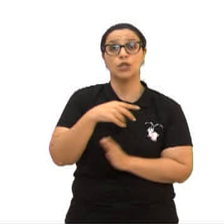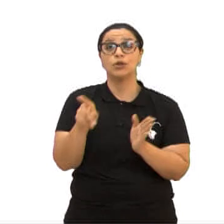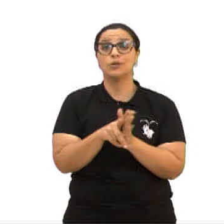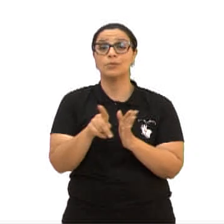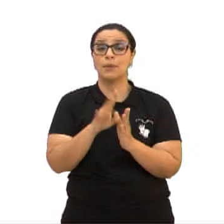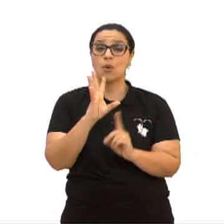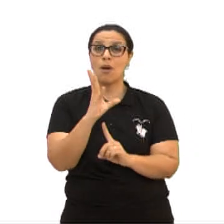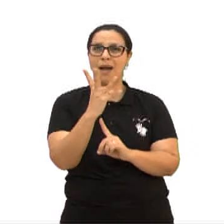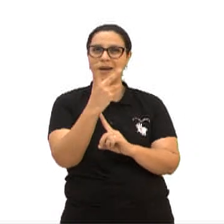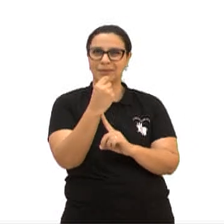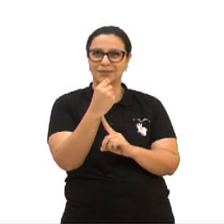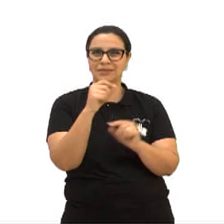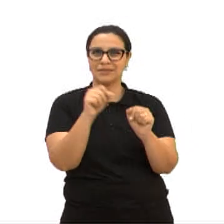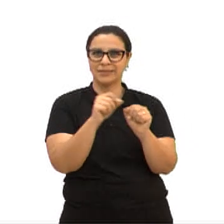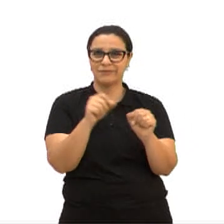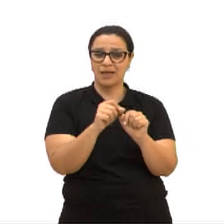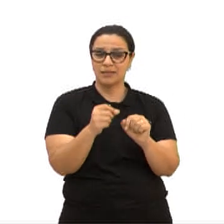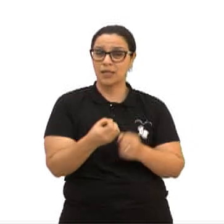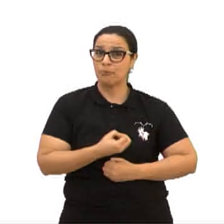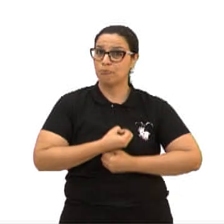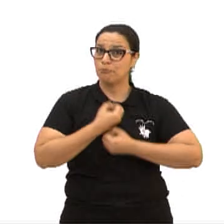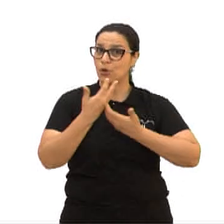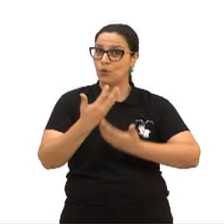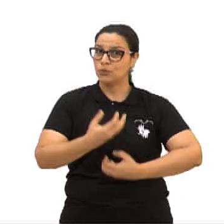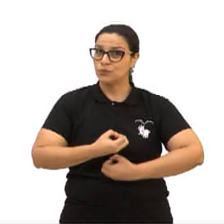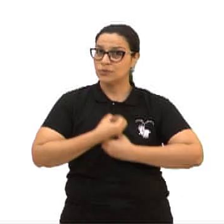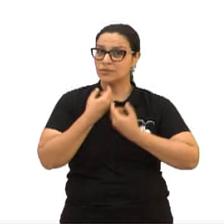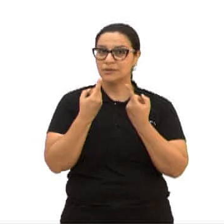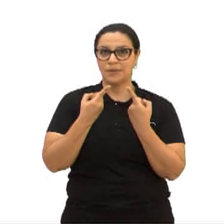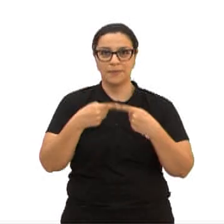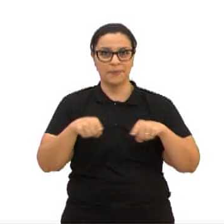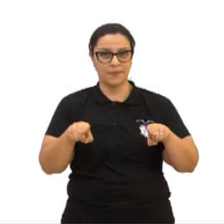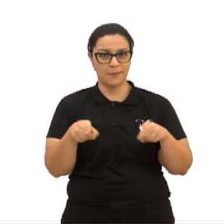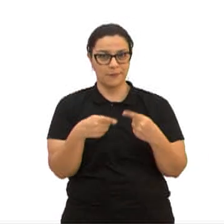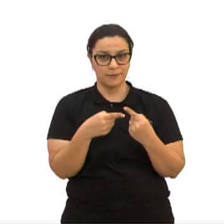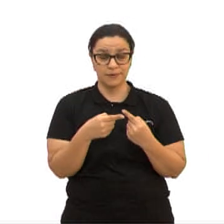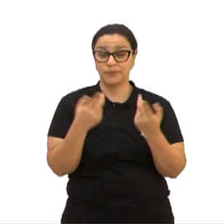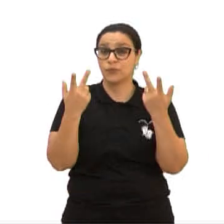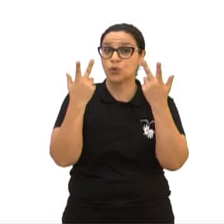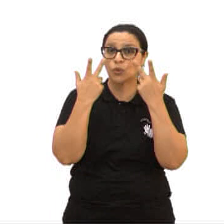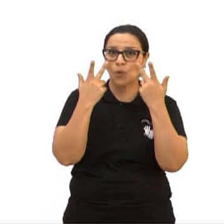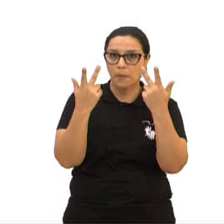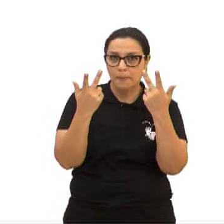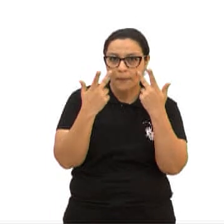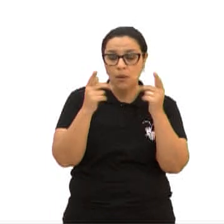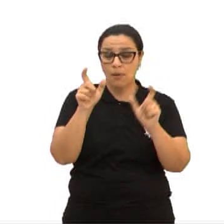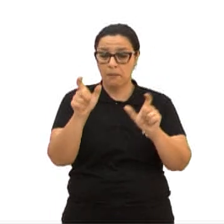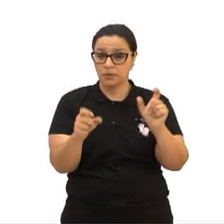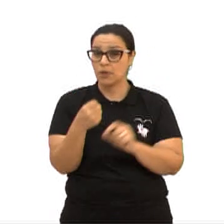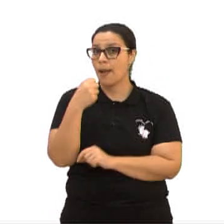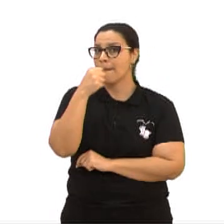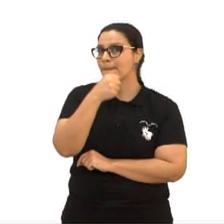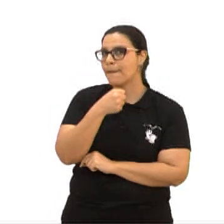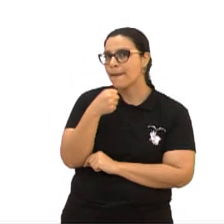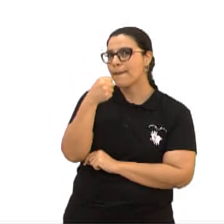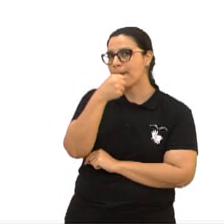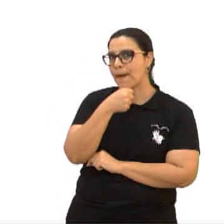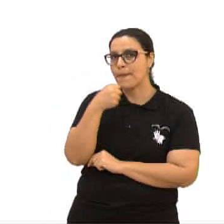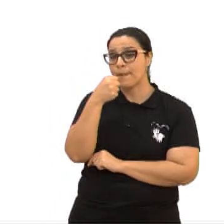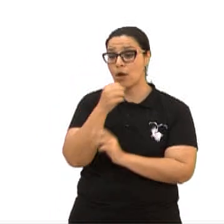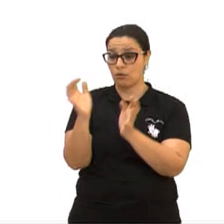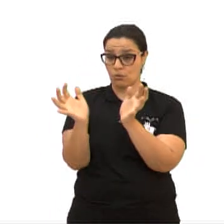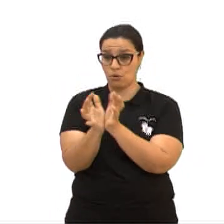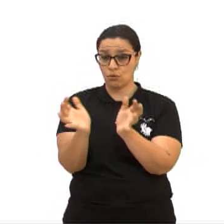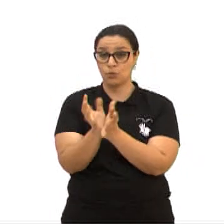pelos artistas envolvidos numa produção musical. Geralmente, aquele cantor ou aquela banda vai